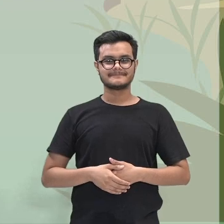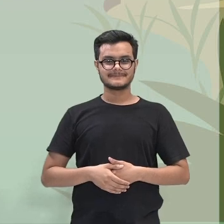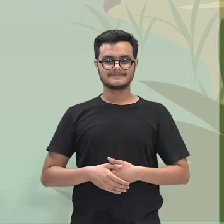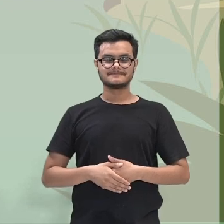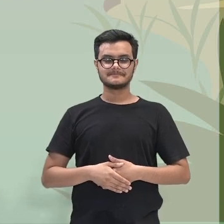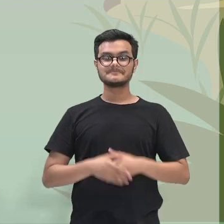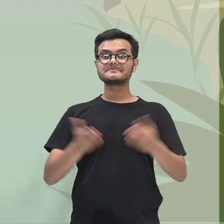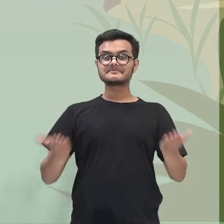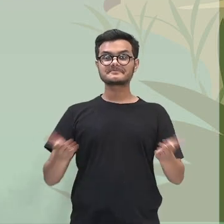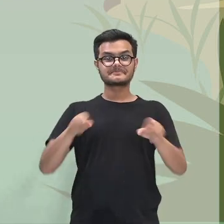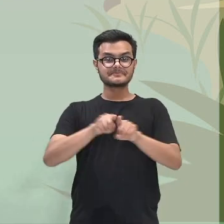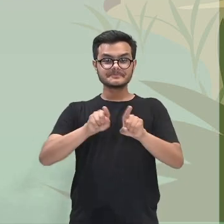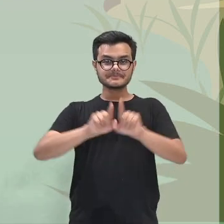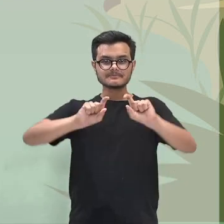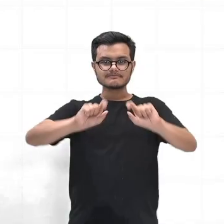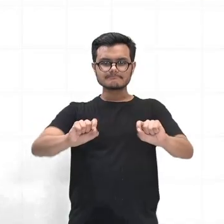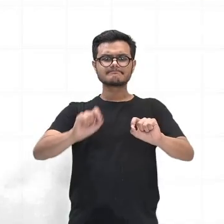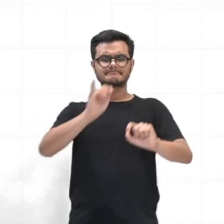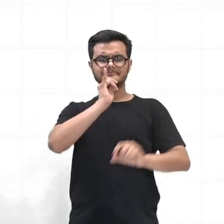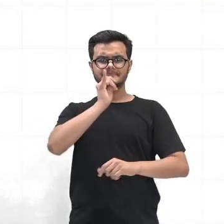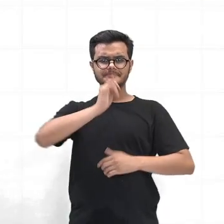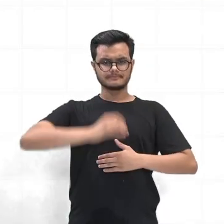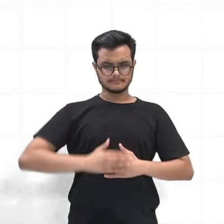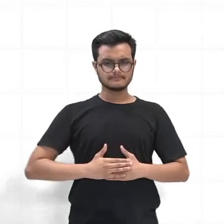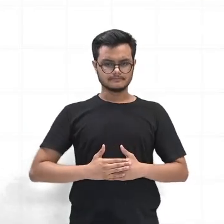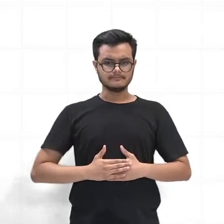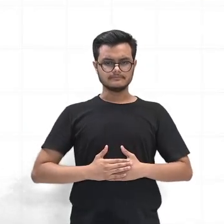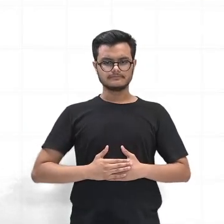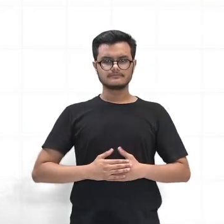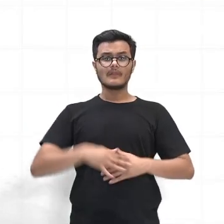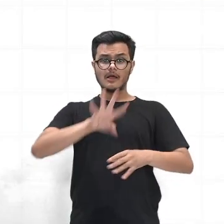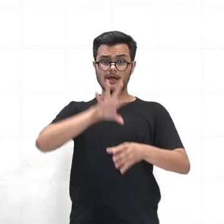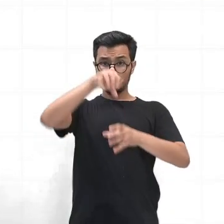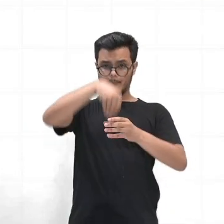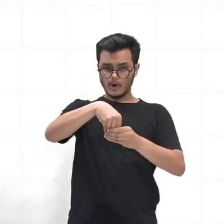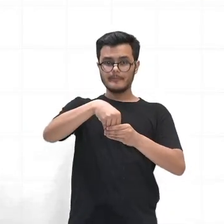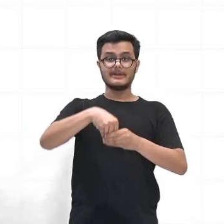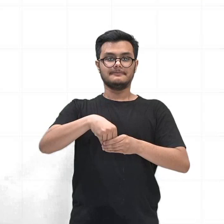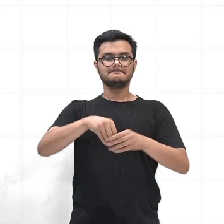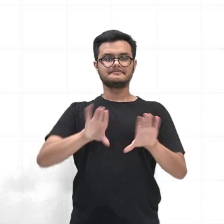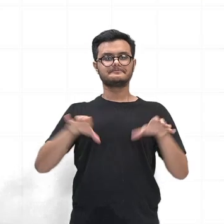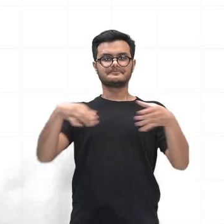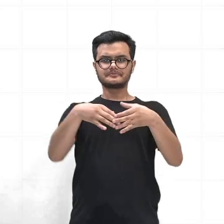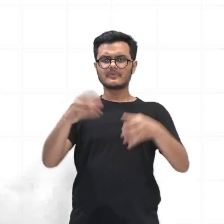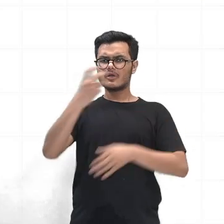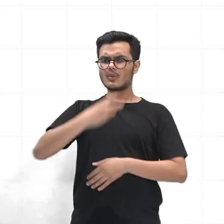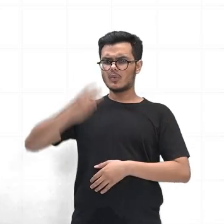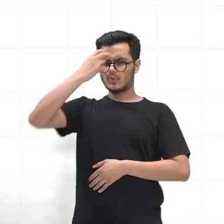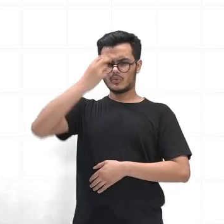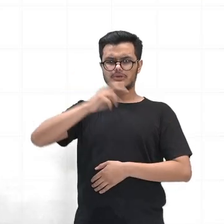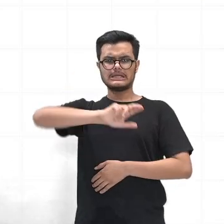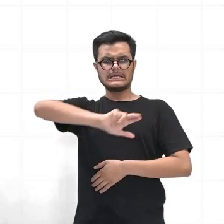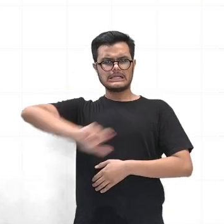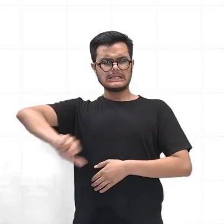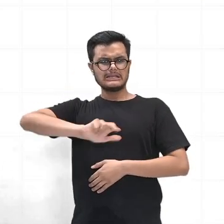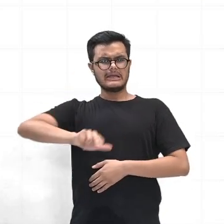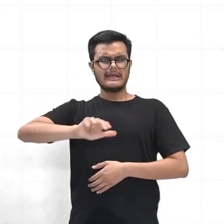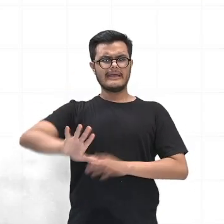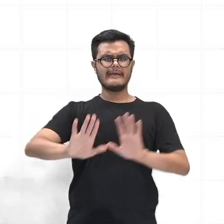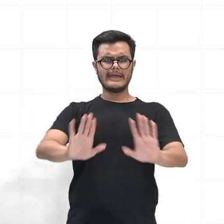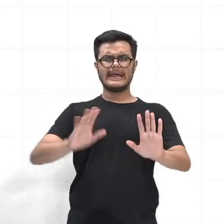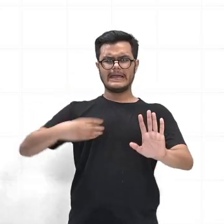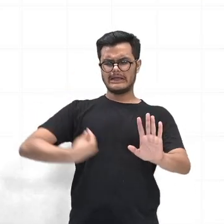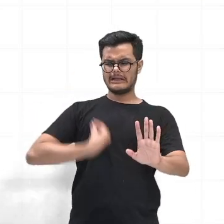vamos ver também, olha só, que a diversidade étnica da Amazônia pré-colonial não significava apenas uma coexistência de